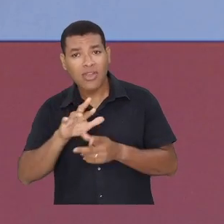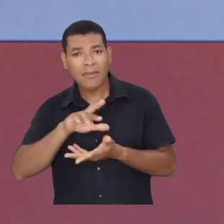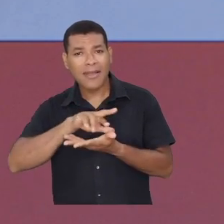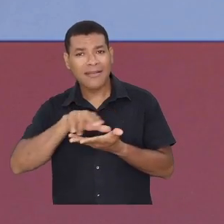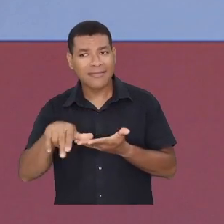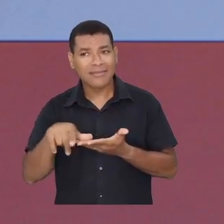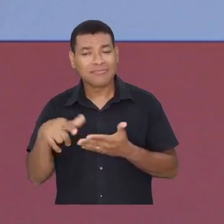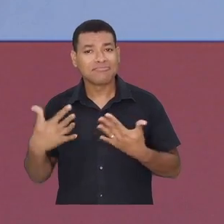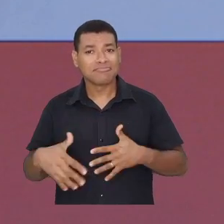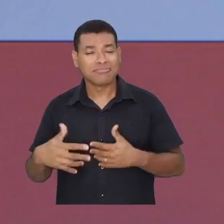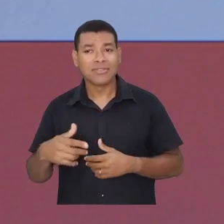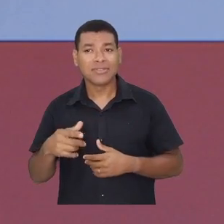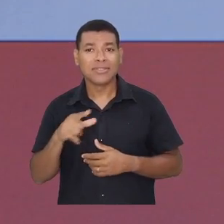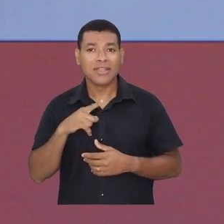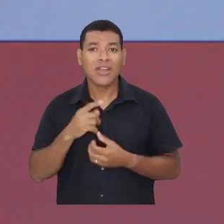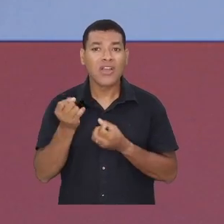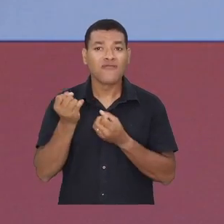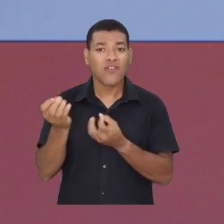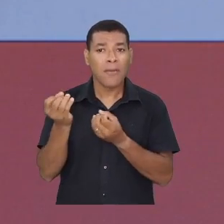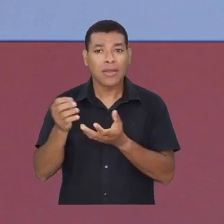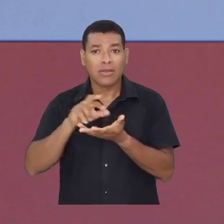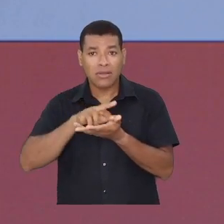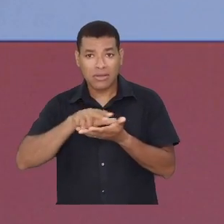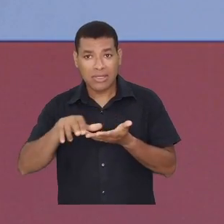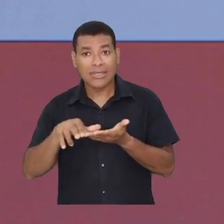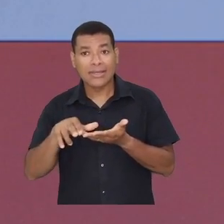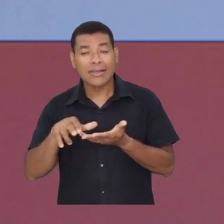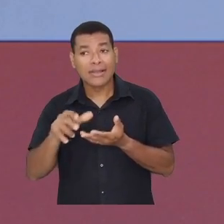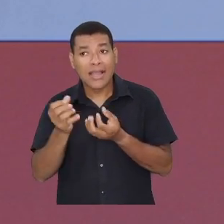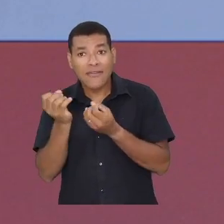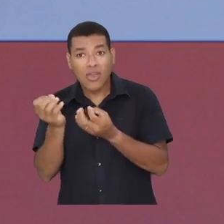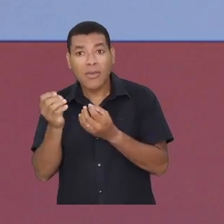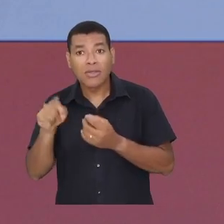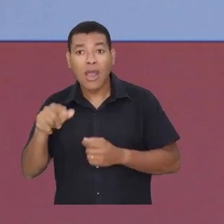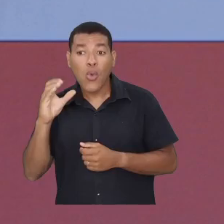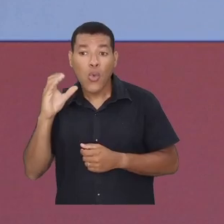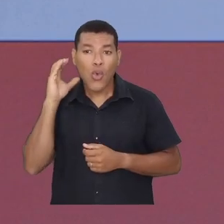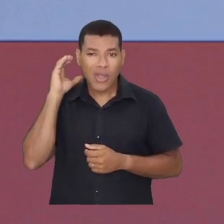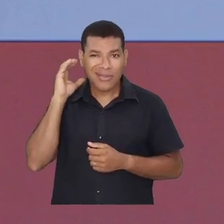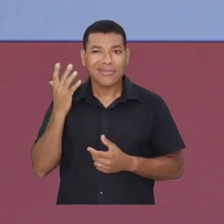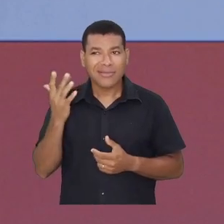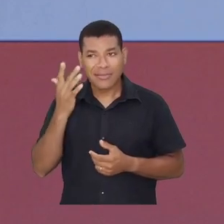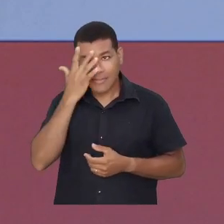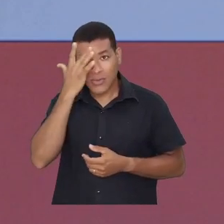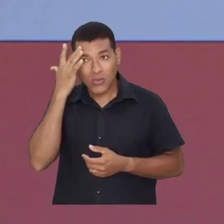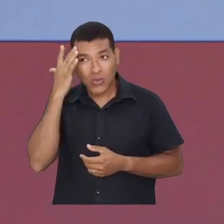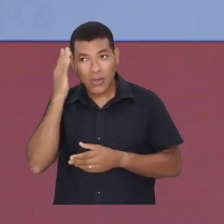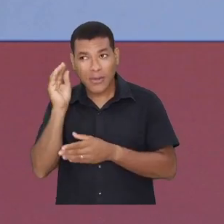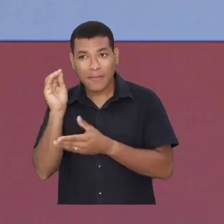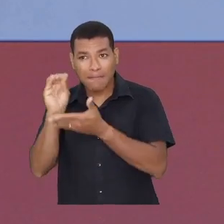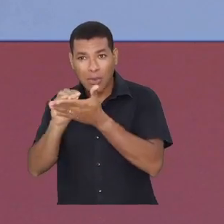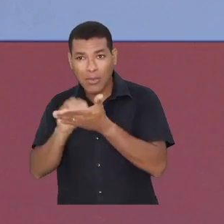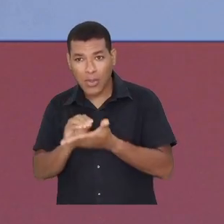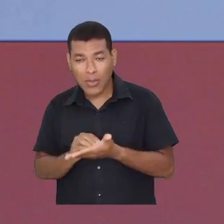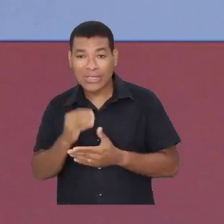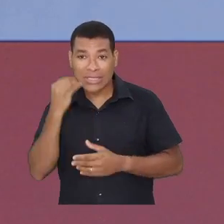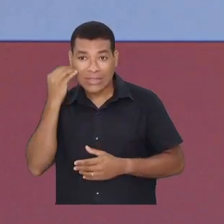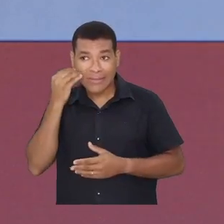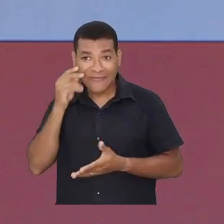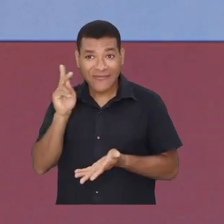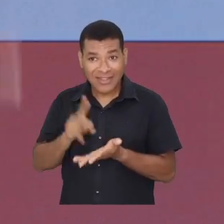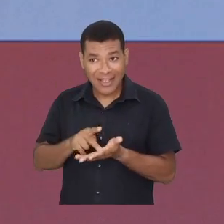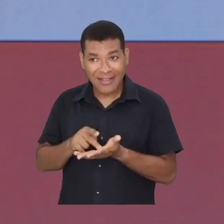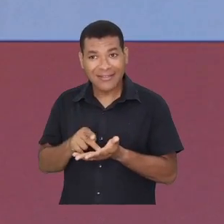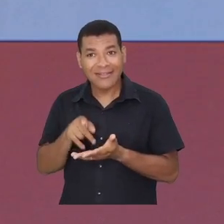são super ricas, né, de informação, porque são informações anonimizadas, as pessoas falam exatamente sobre a experiência que